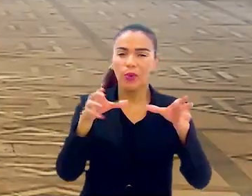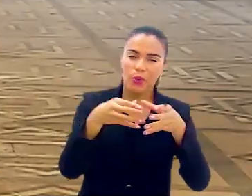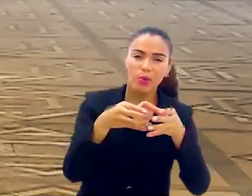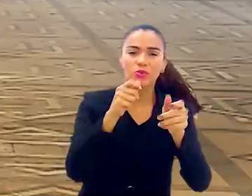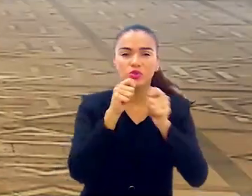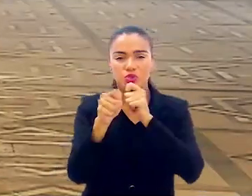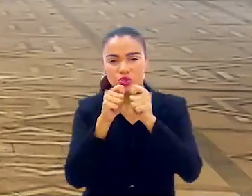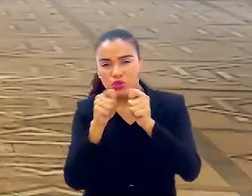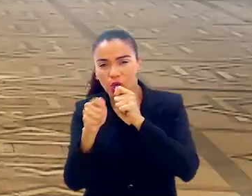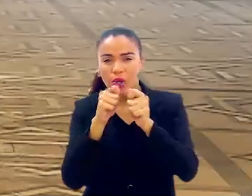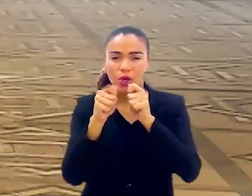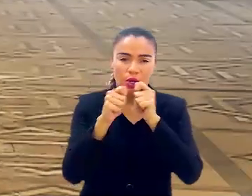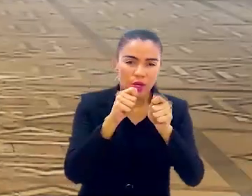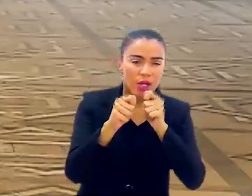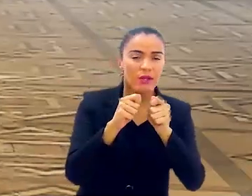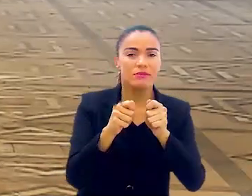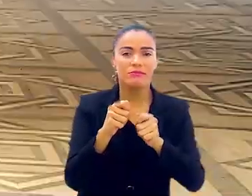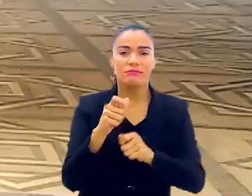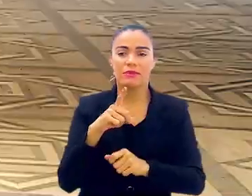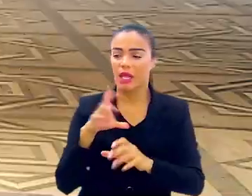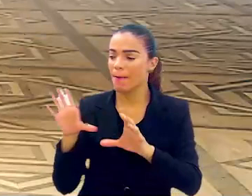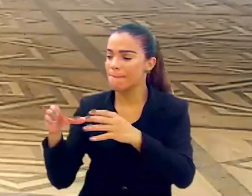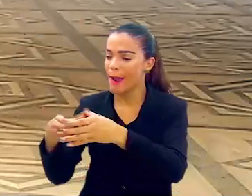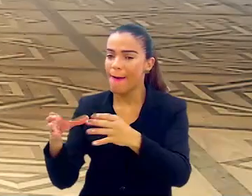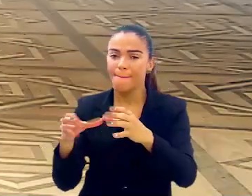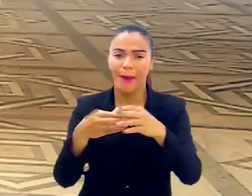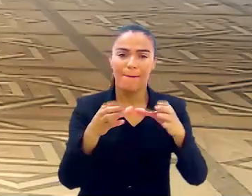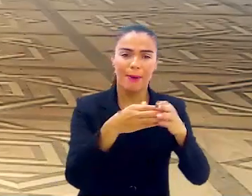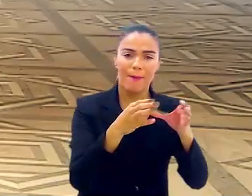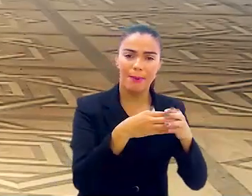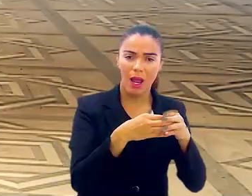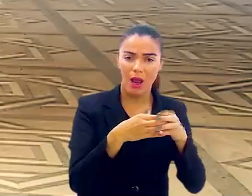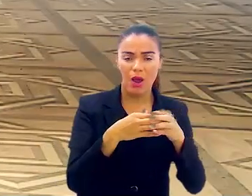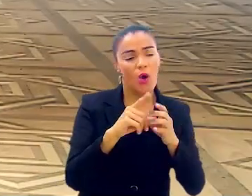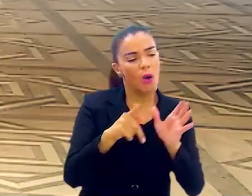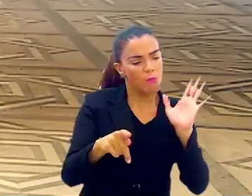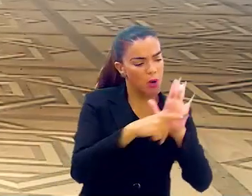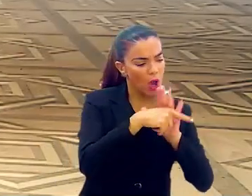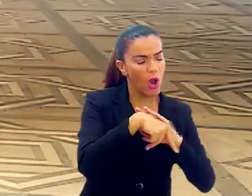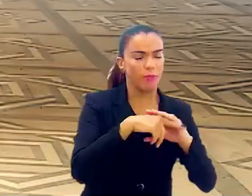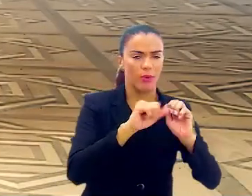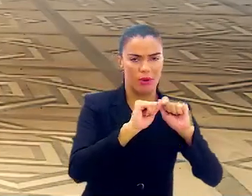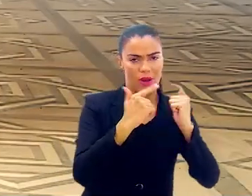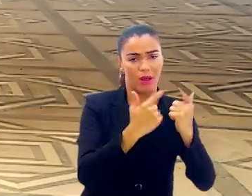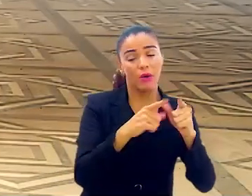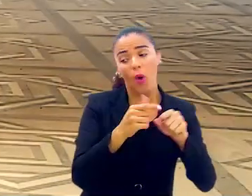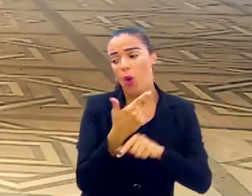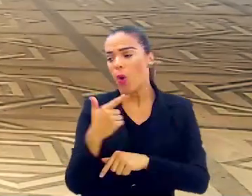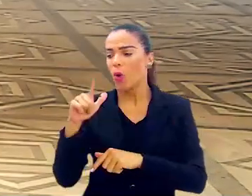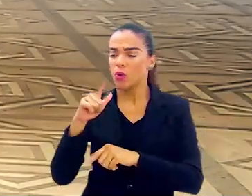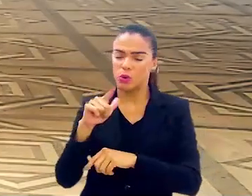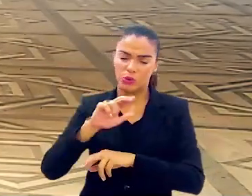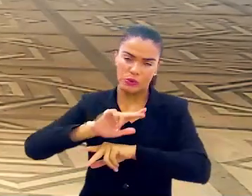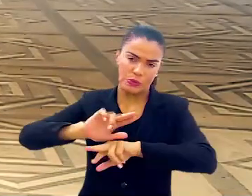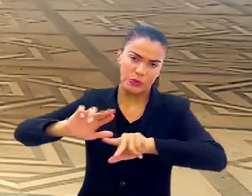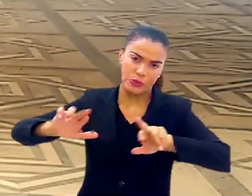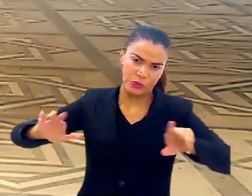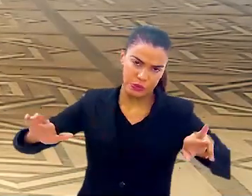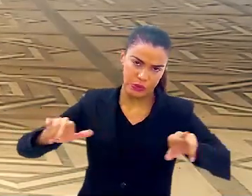grupo de jornalistas, né, que eram os setorizados, outros eram da casa, e que